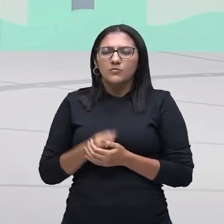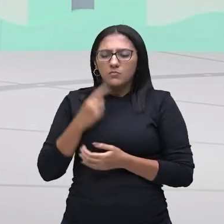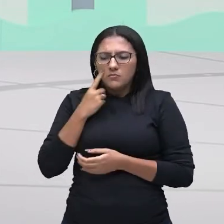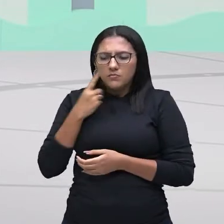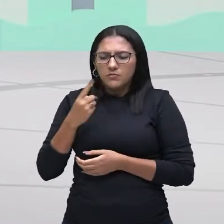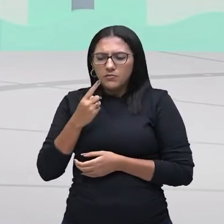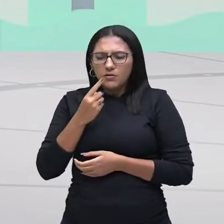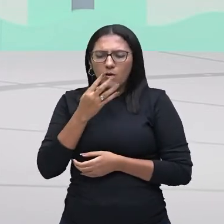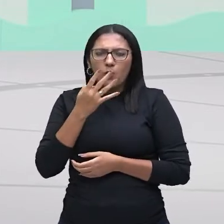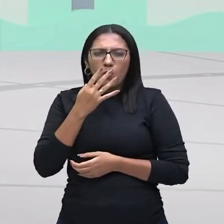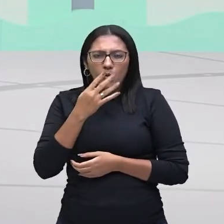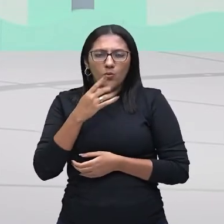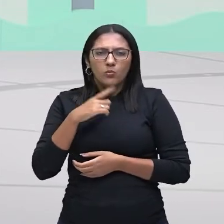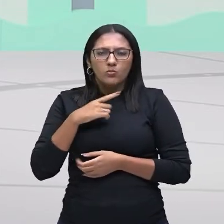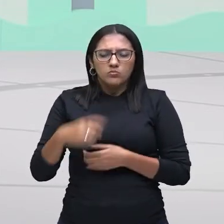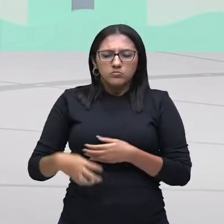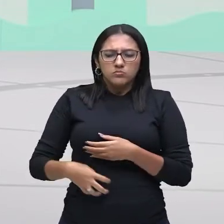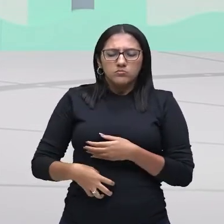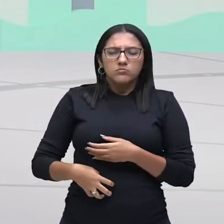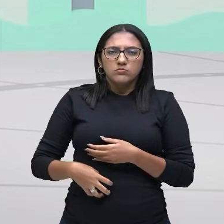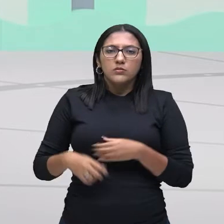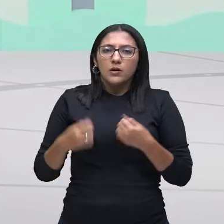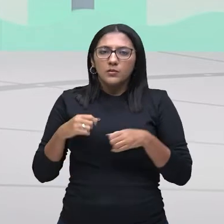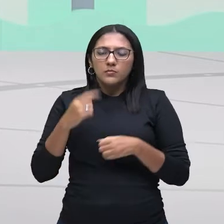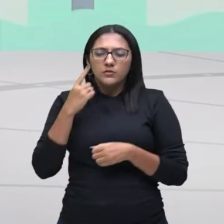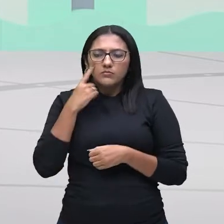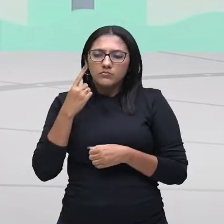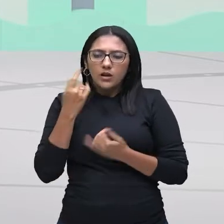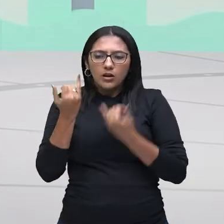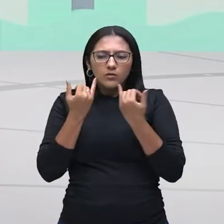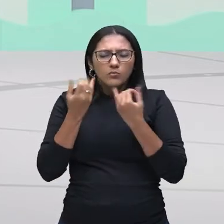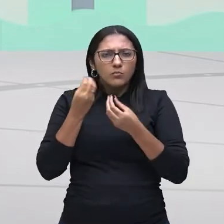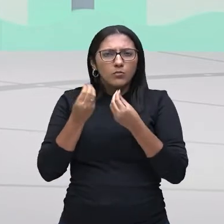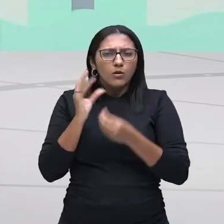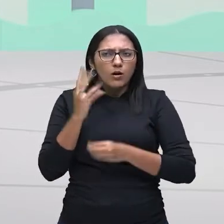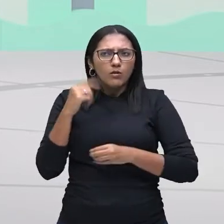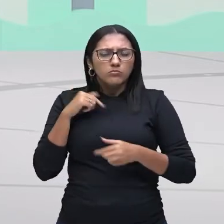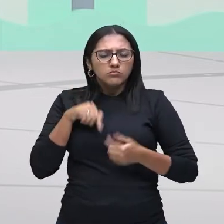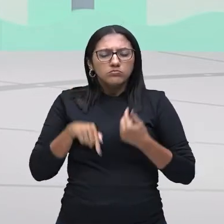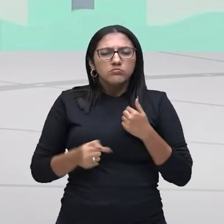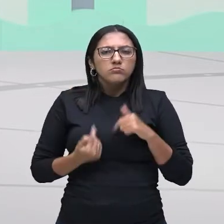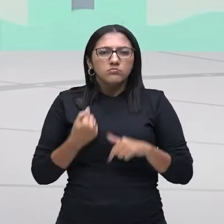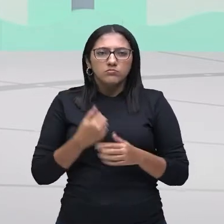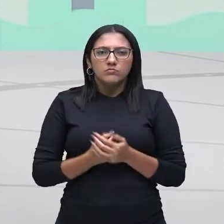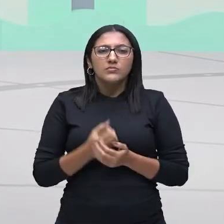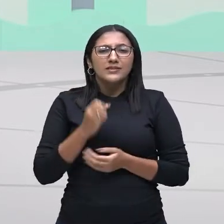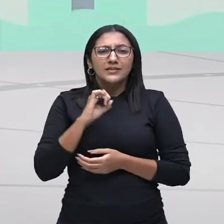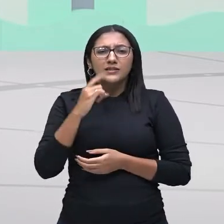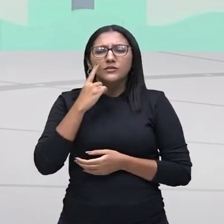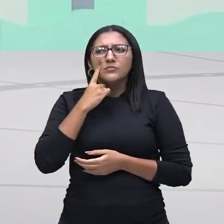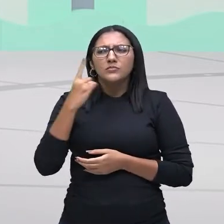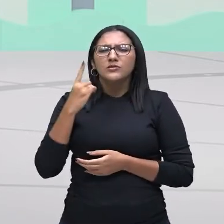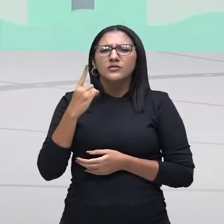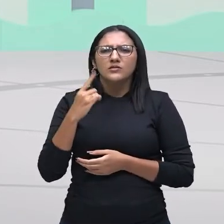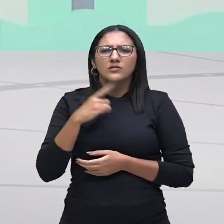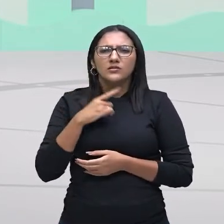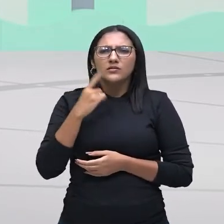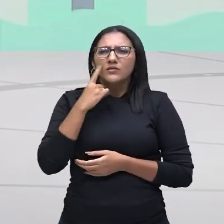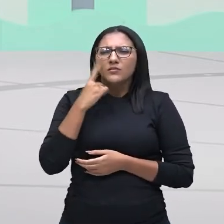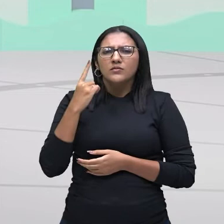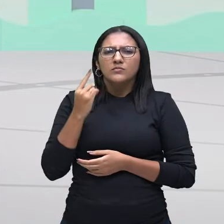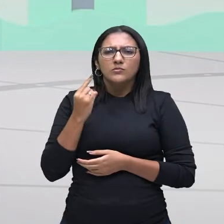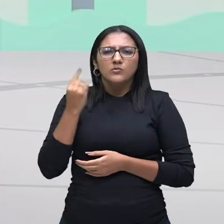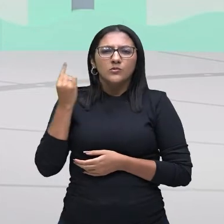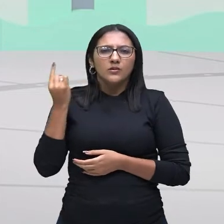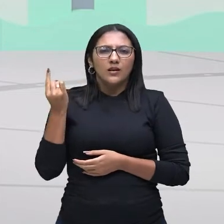cor que o nosso xixi se apresenta, nós temos informações sobre o nosso corpo. Por exemplo, se o nosso xixi estiver daquela cor, daqueles